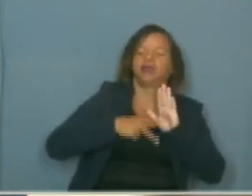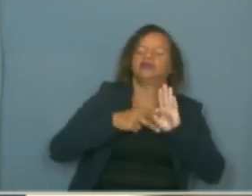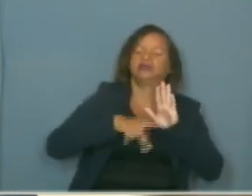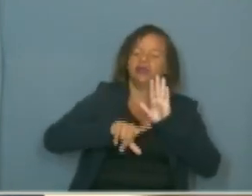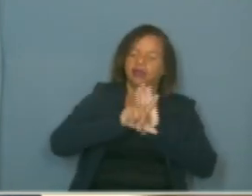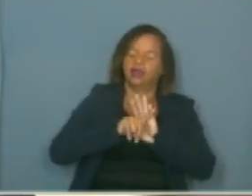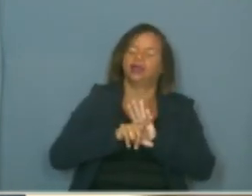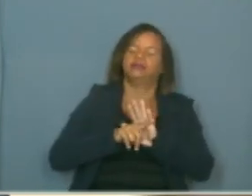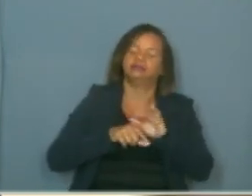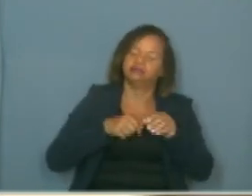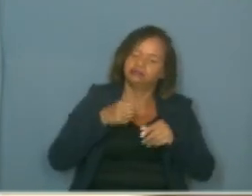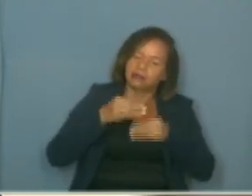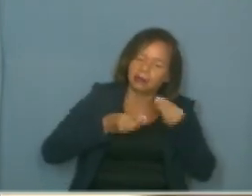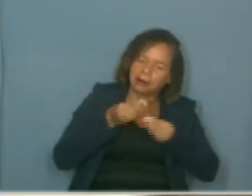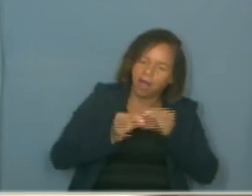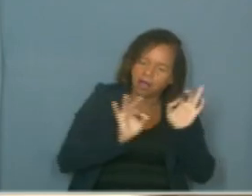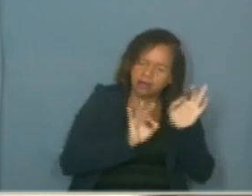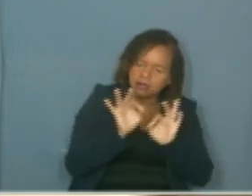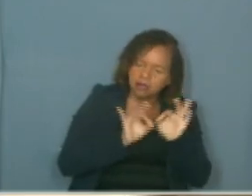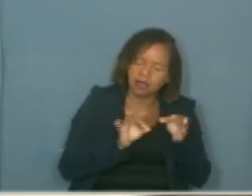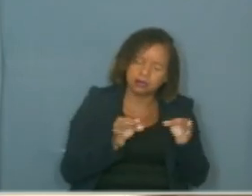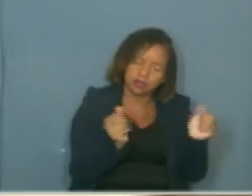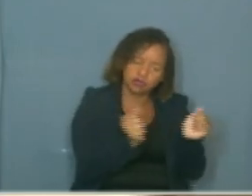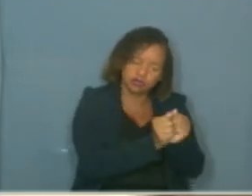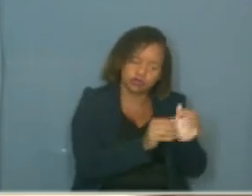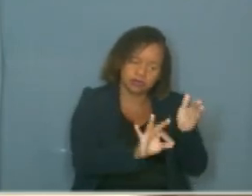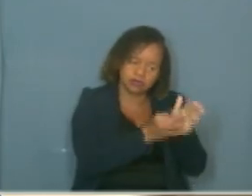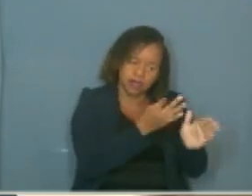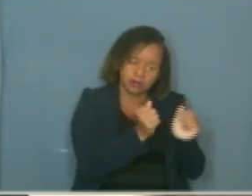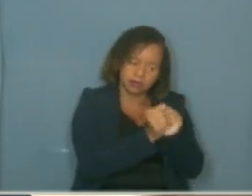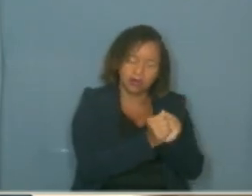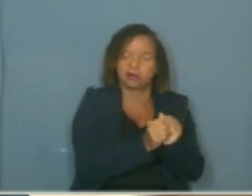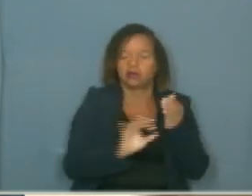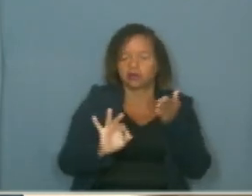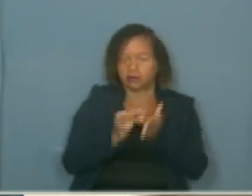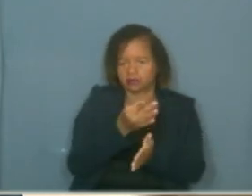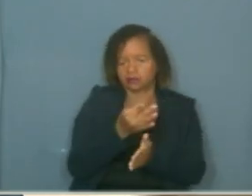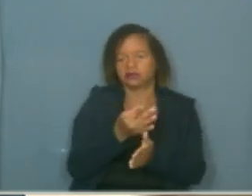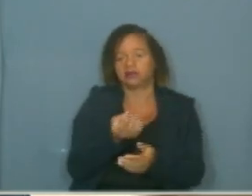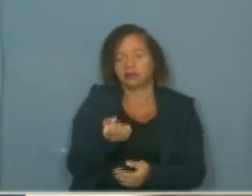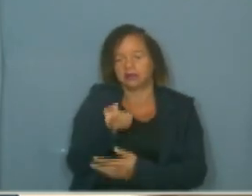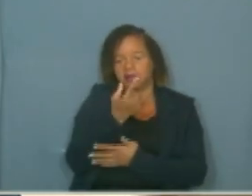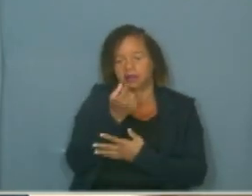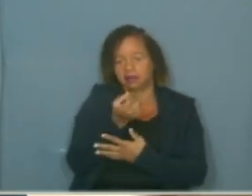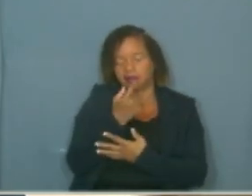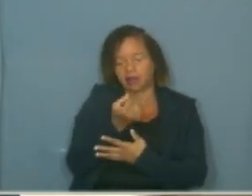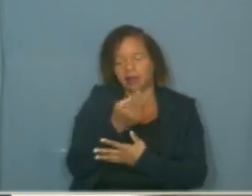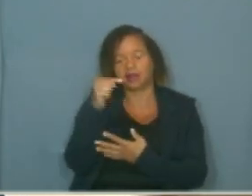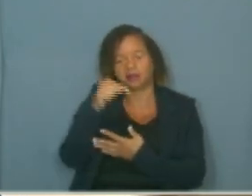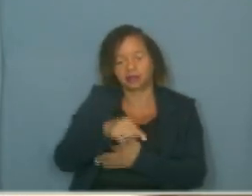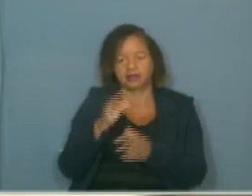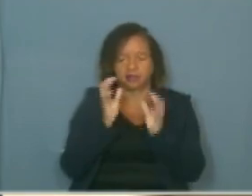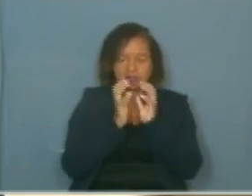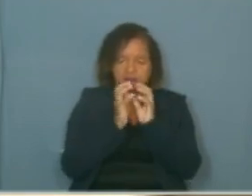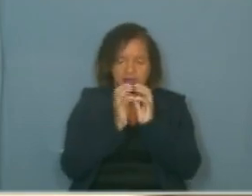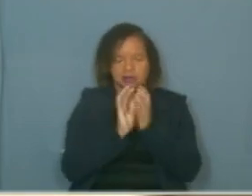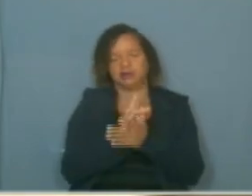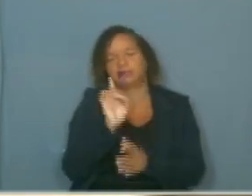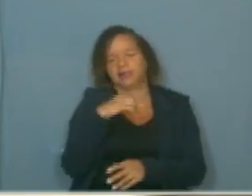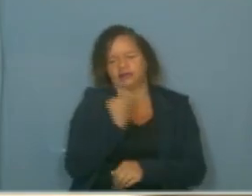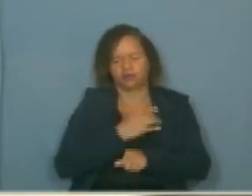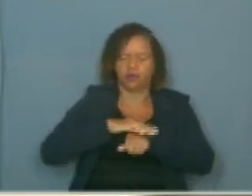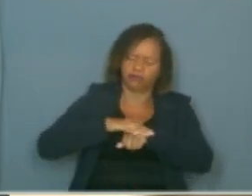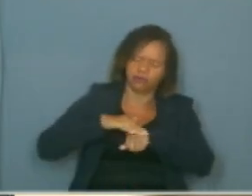oferecendo para assinar junto com ela, para que a gente pudesse regulamentar o uso desses medicamentos aqui na cidade do Recife. A gente